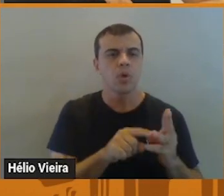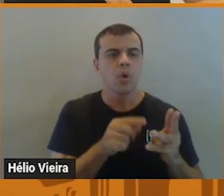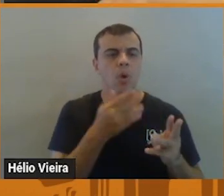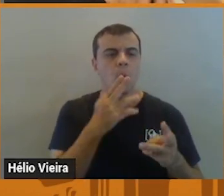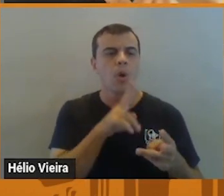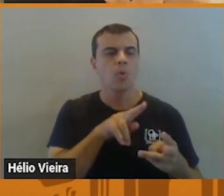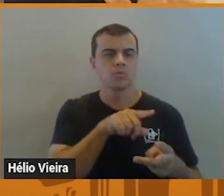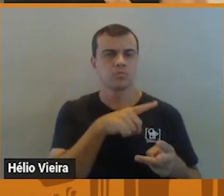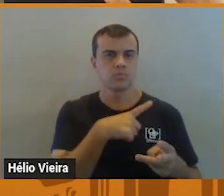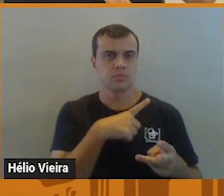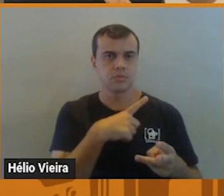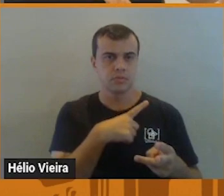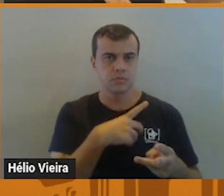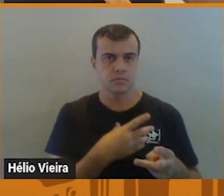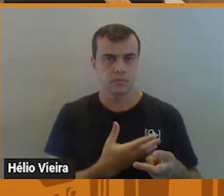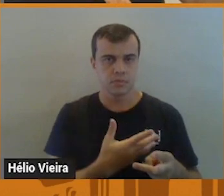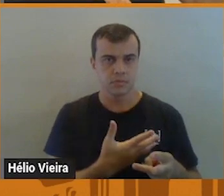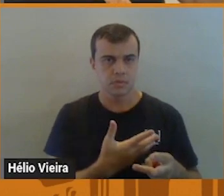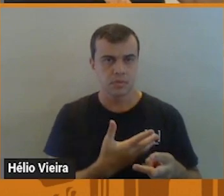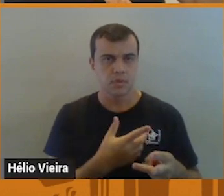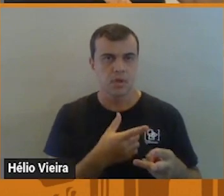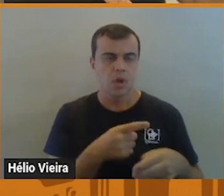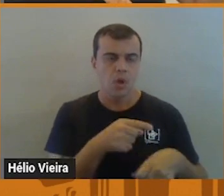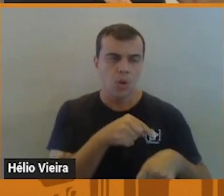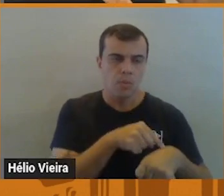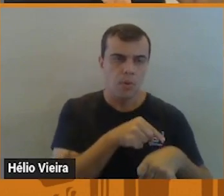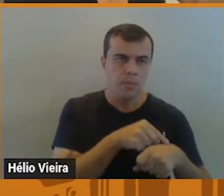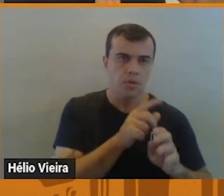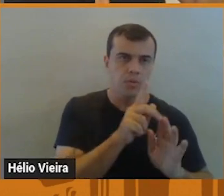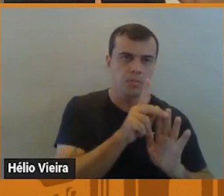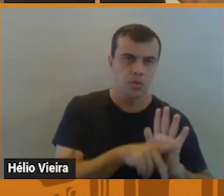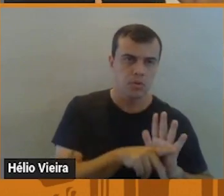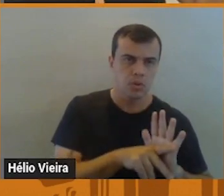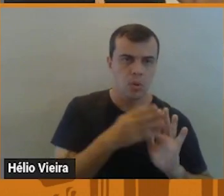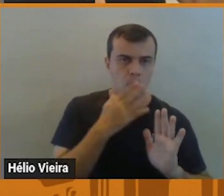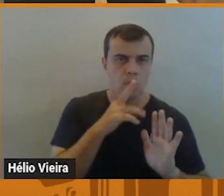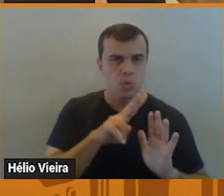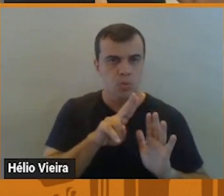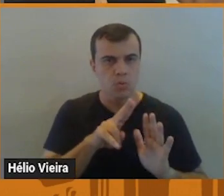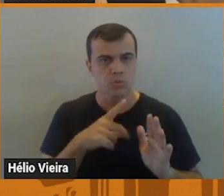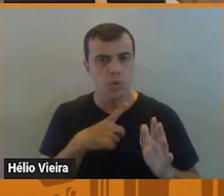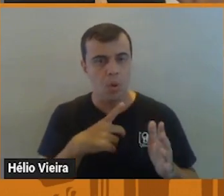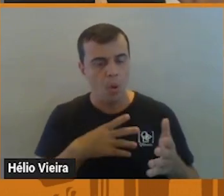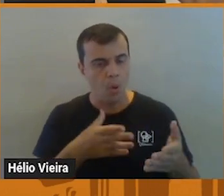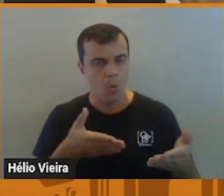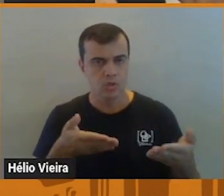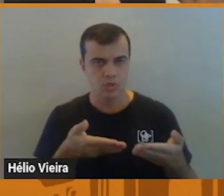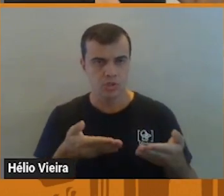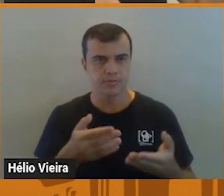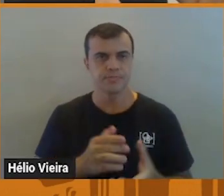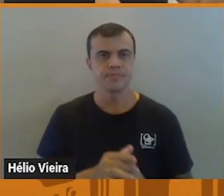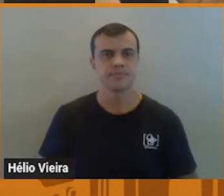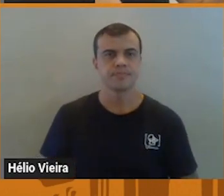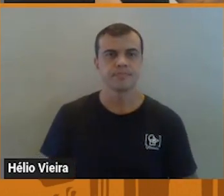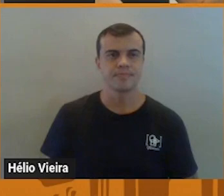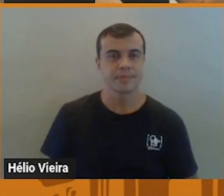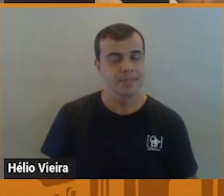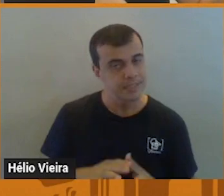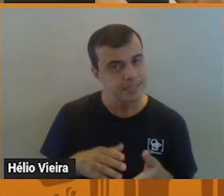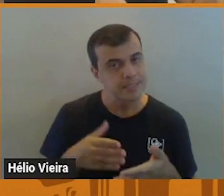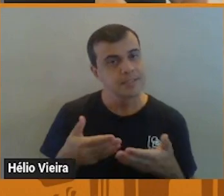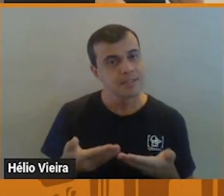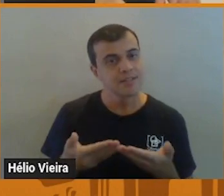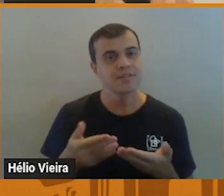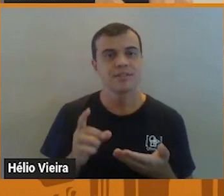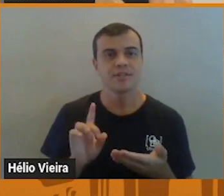prédio teve. Qual o uso que ele teve no momento em que ele é projetado e qual o uso que ele tem hoje. E isso